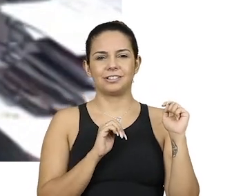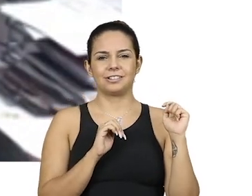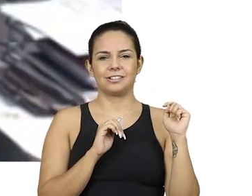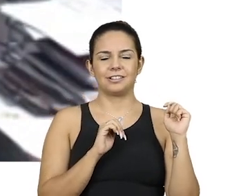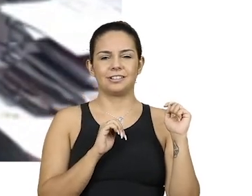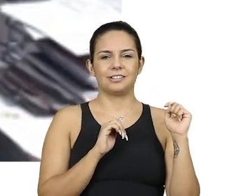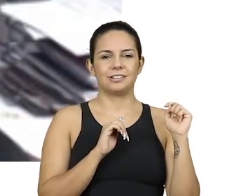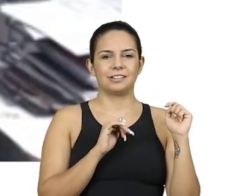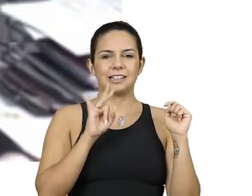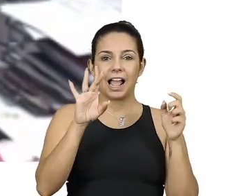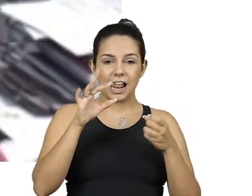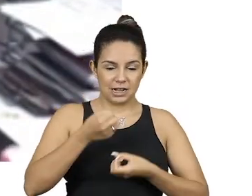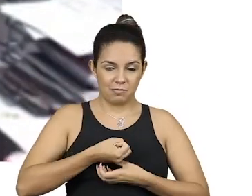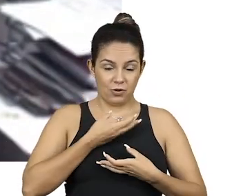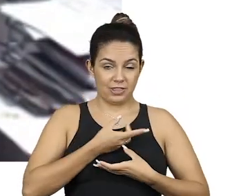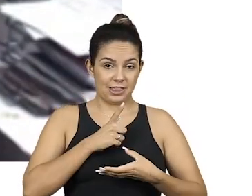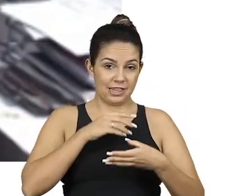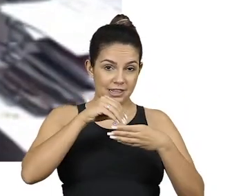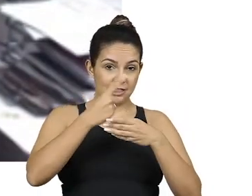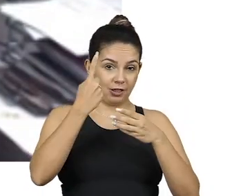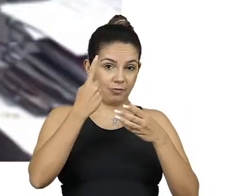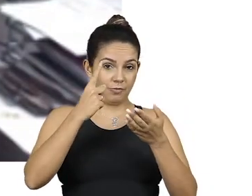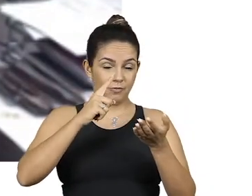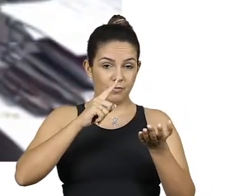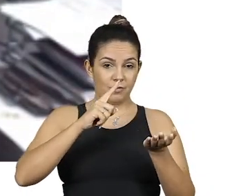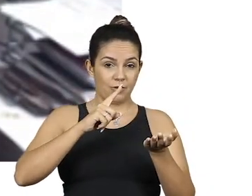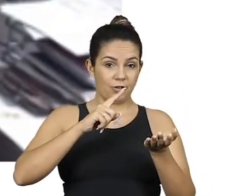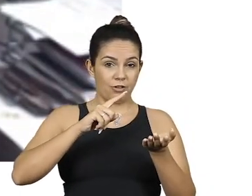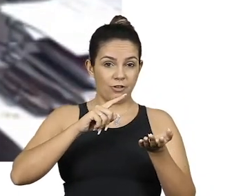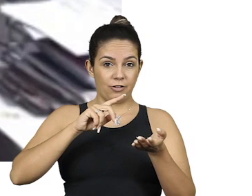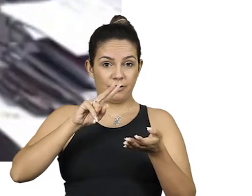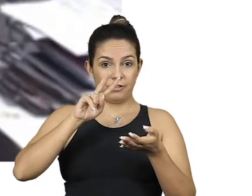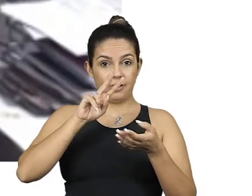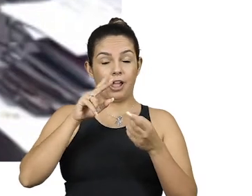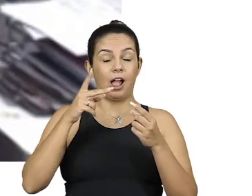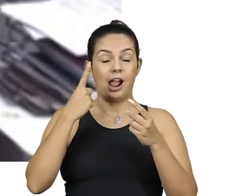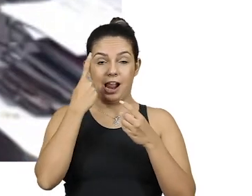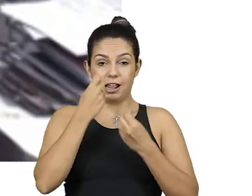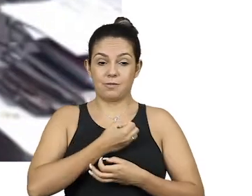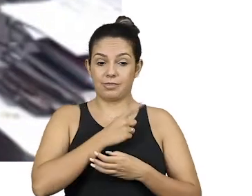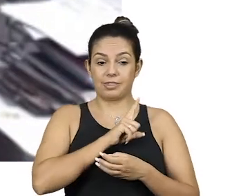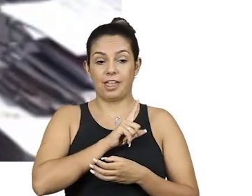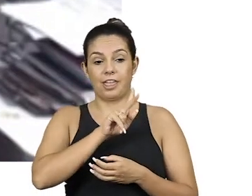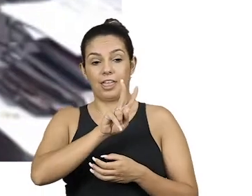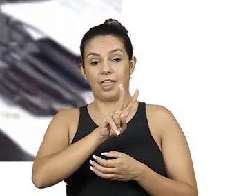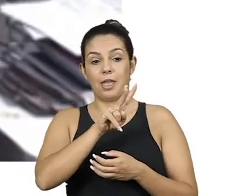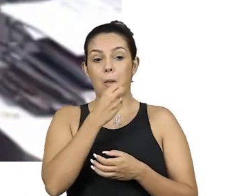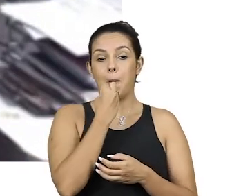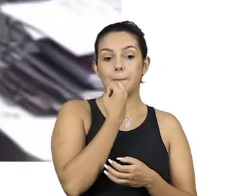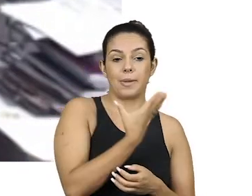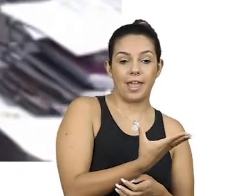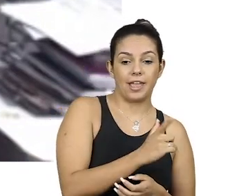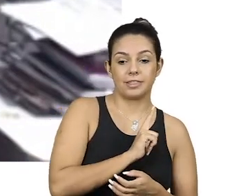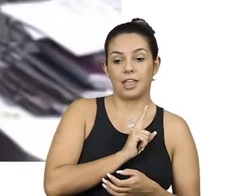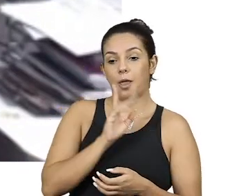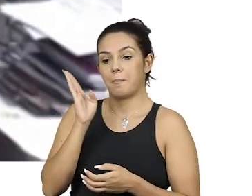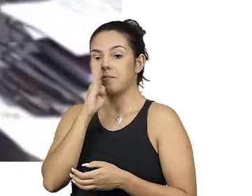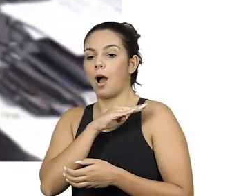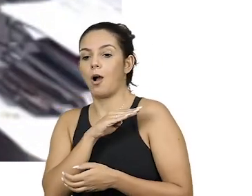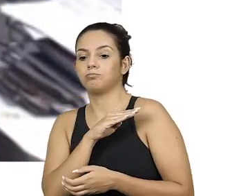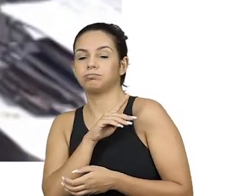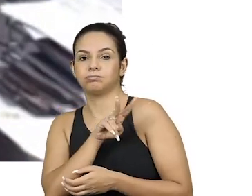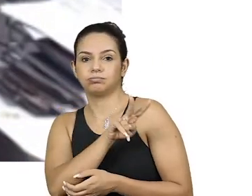Cada poema tem uma versão para o bem e outra versão para o mal. Eu decorei muitos